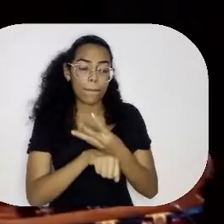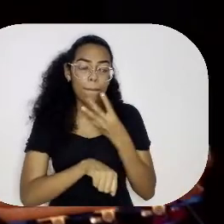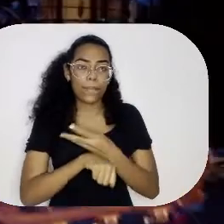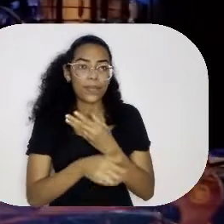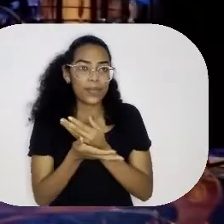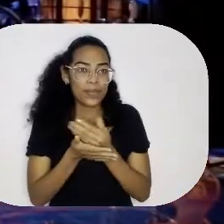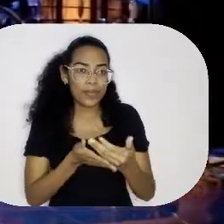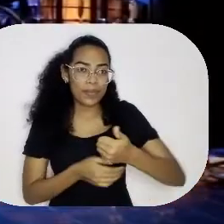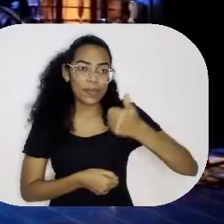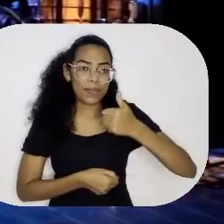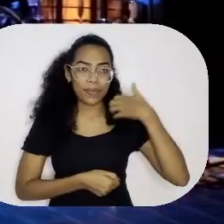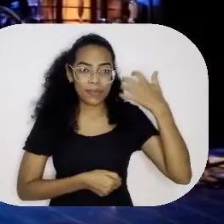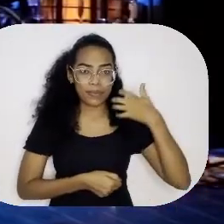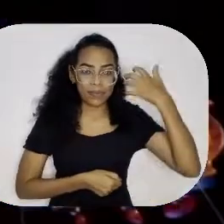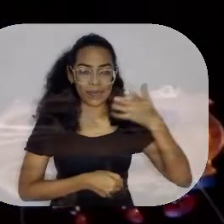Tempo Normal.